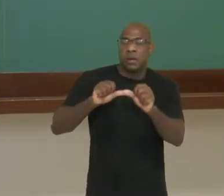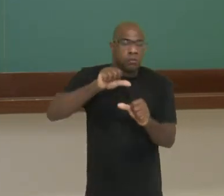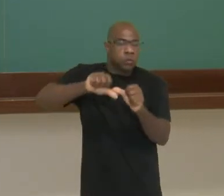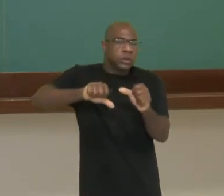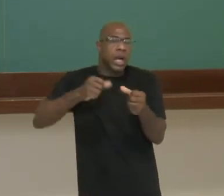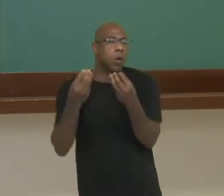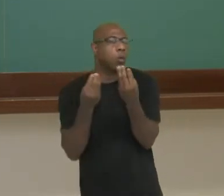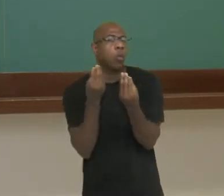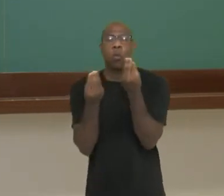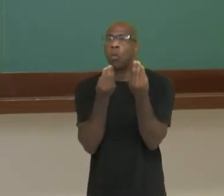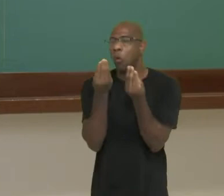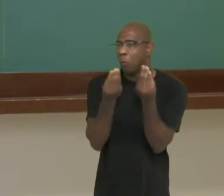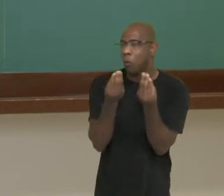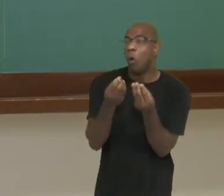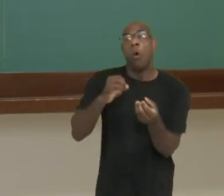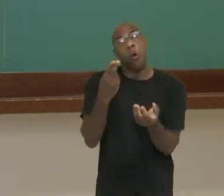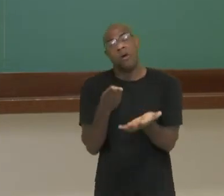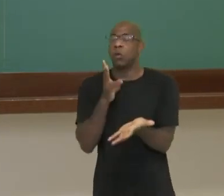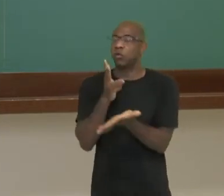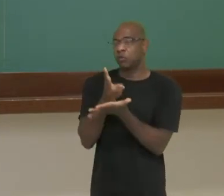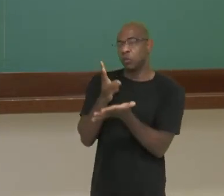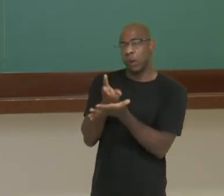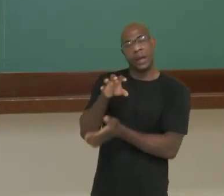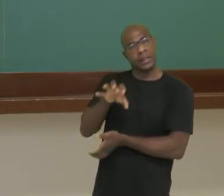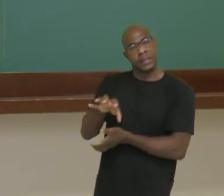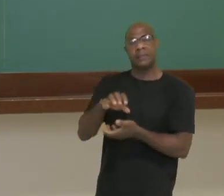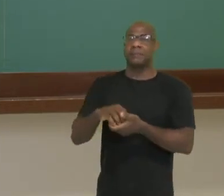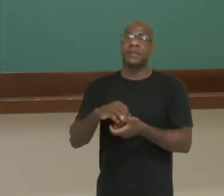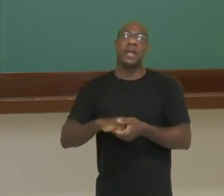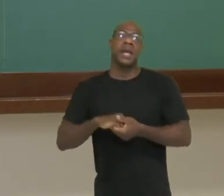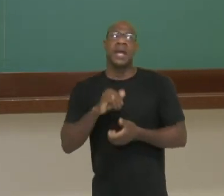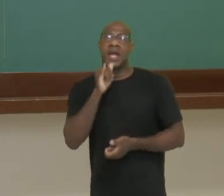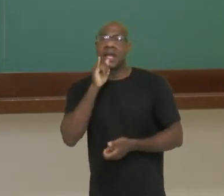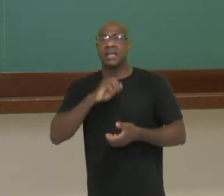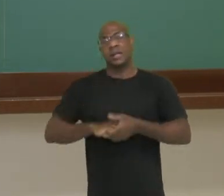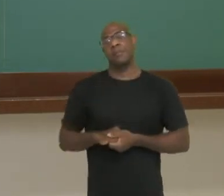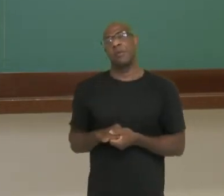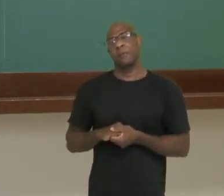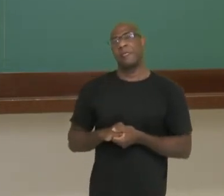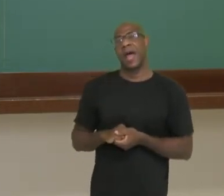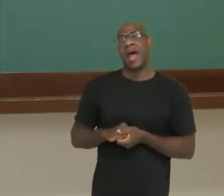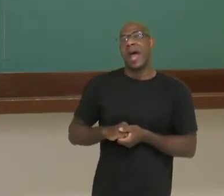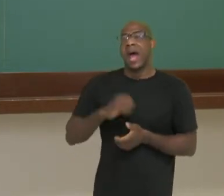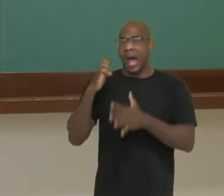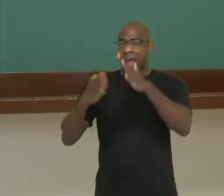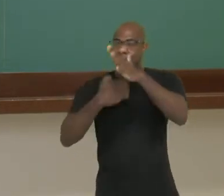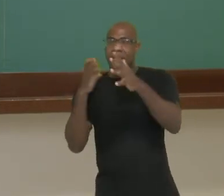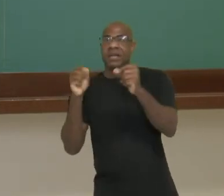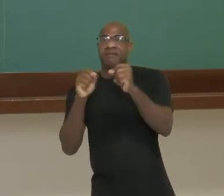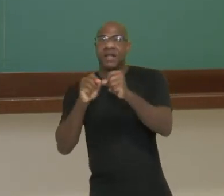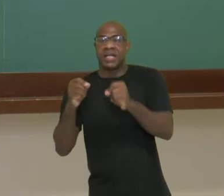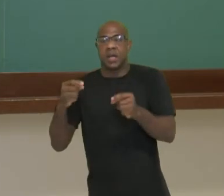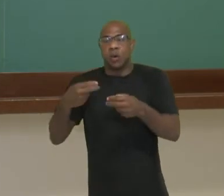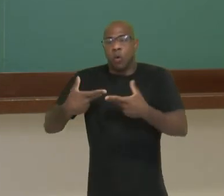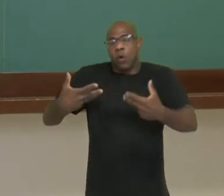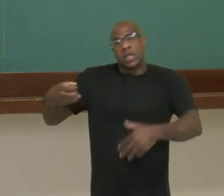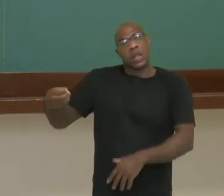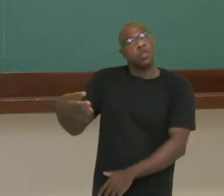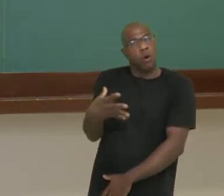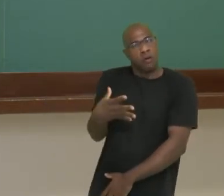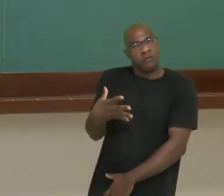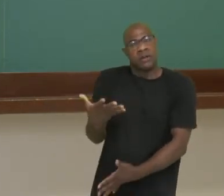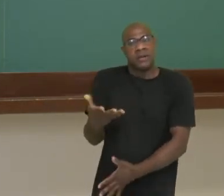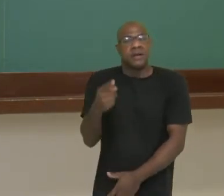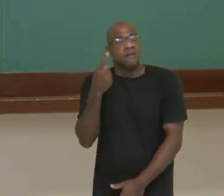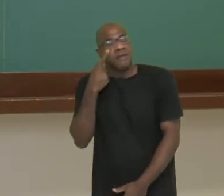que deve continuar daquela maneira. Por exemplo, a empresa quer lançar um novo produto. Antes dela lançar, ela vai desenvolver esse